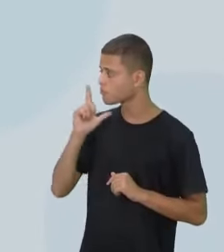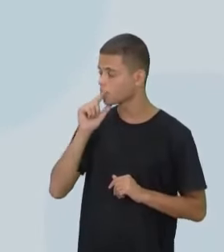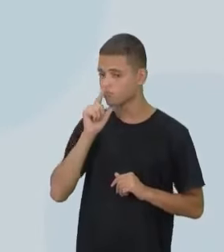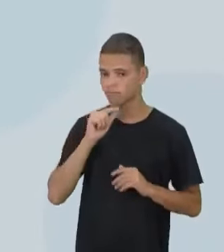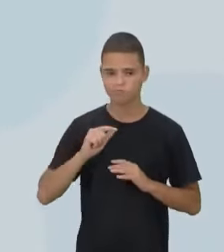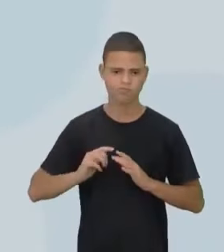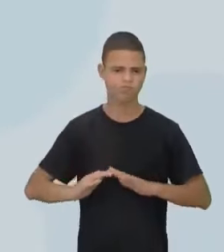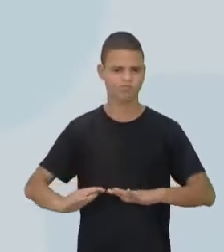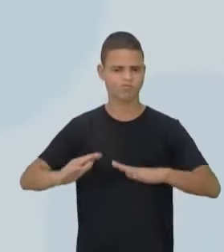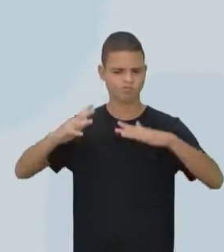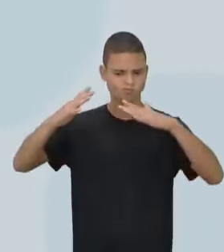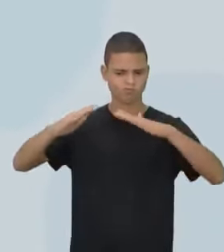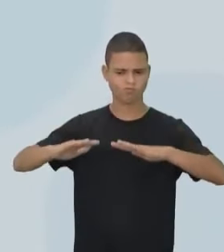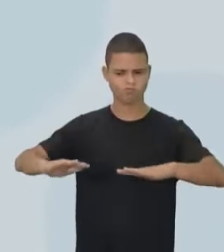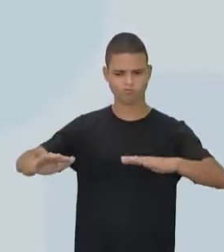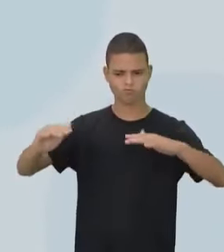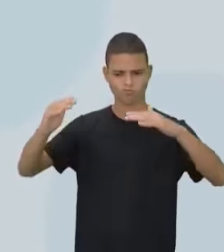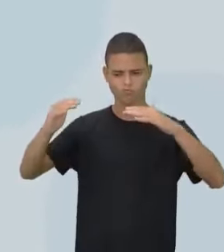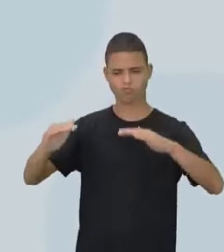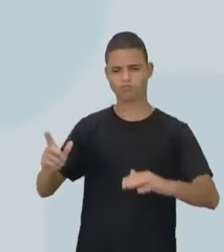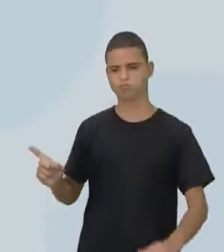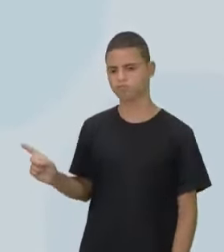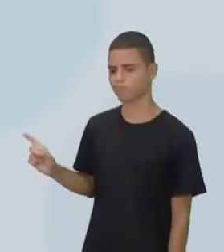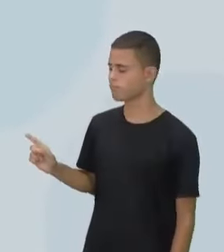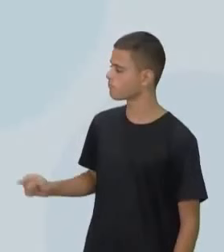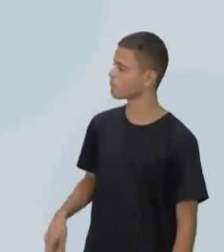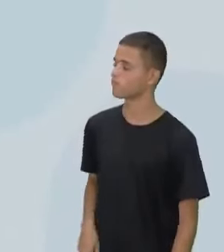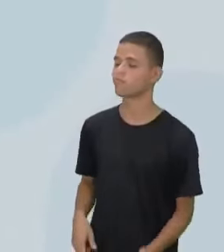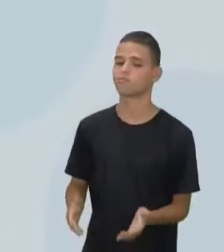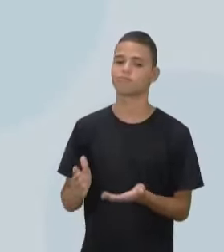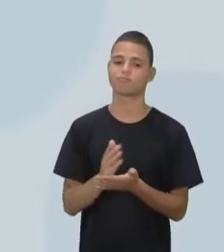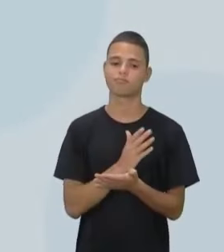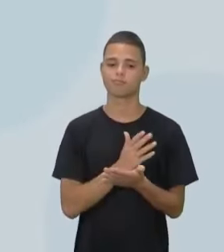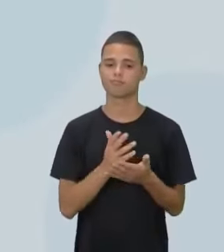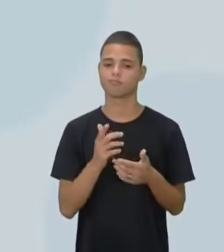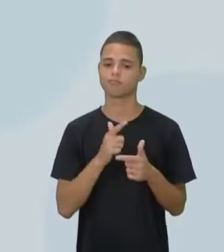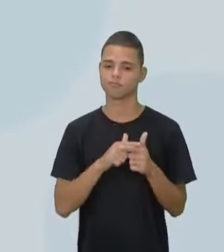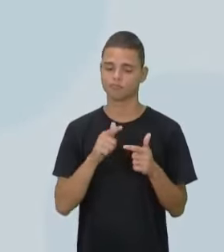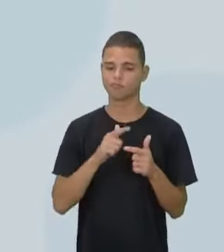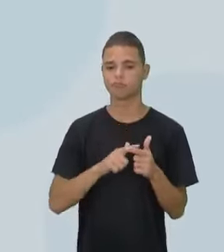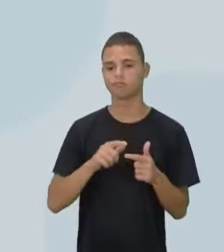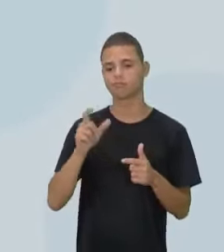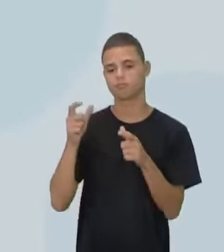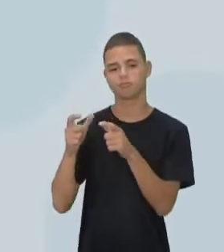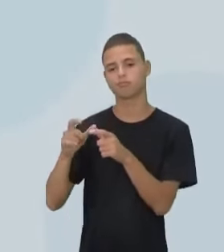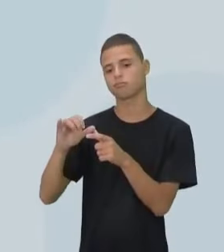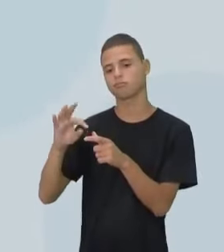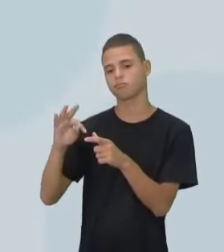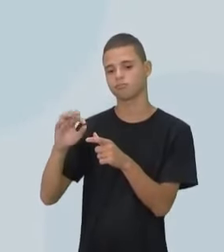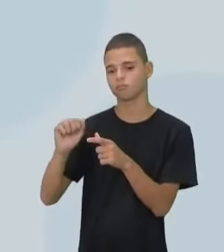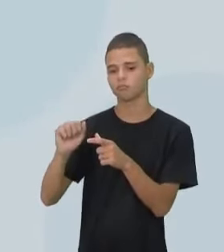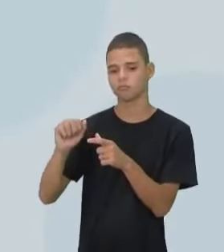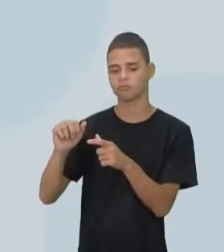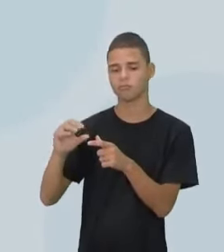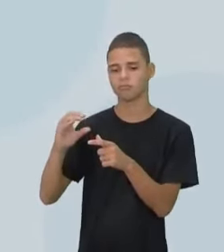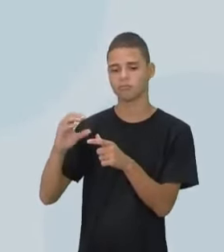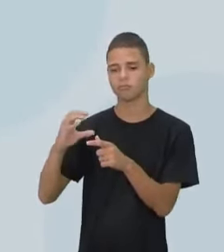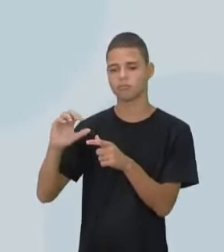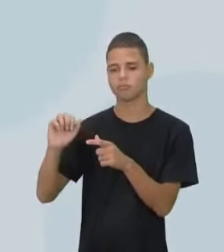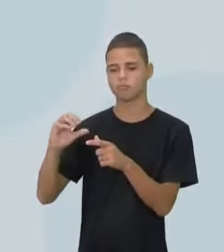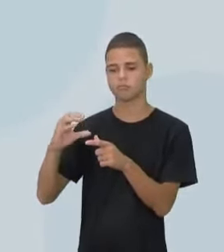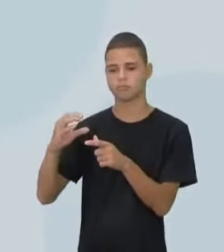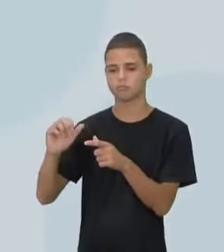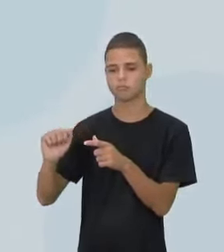bem caudaloso e os estragos causados em Itaoca em 2014, né, onde houve um evento aí